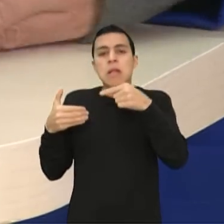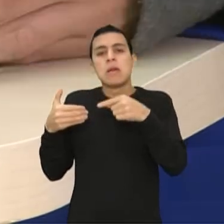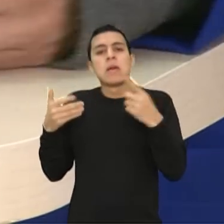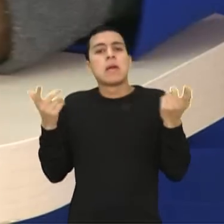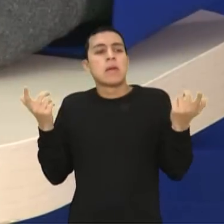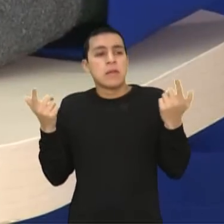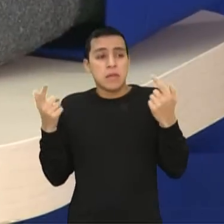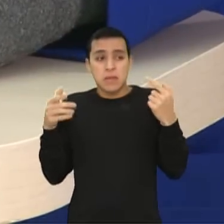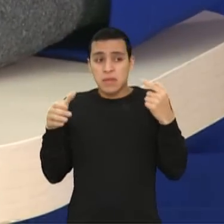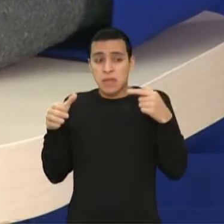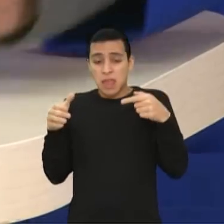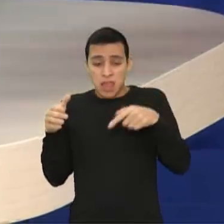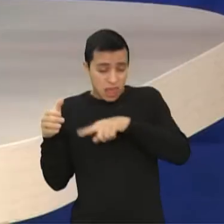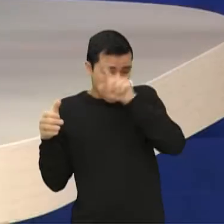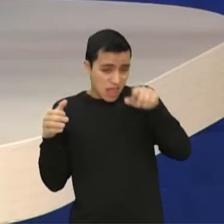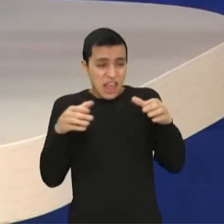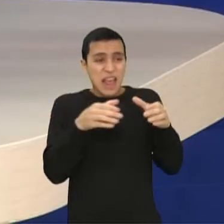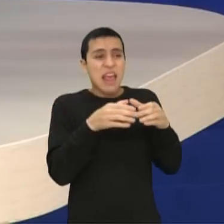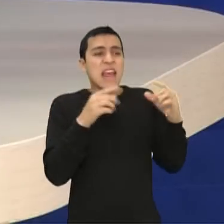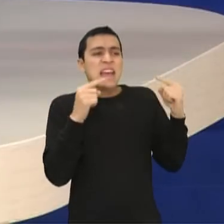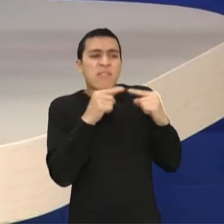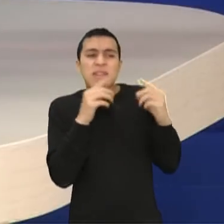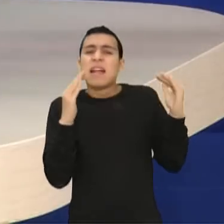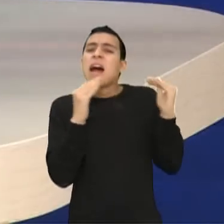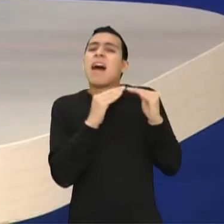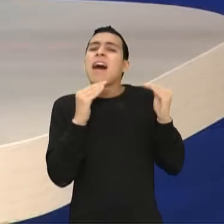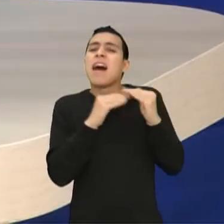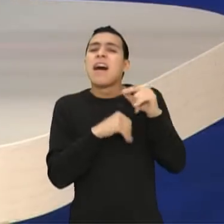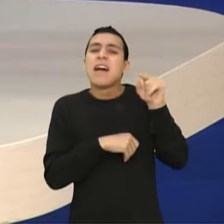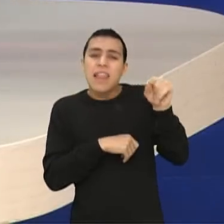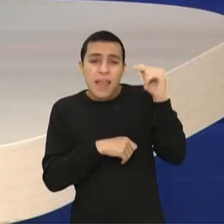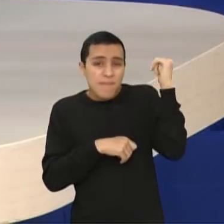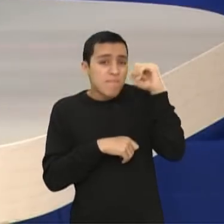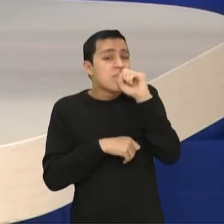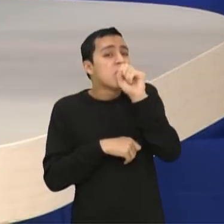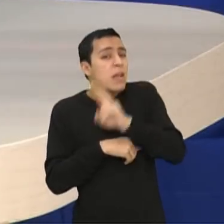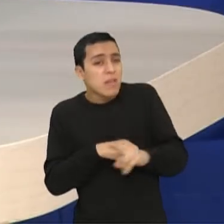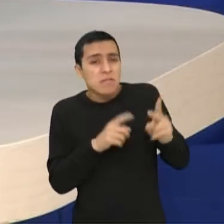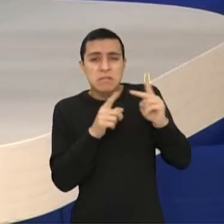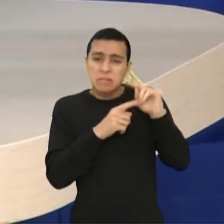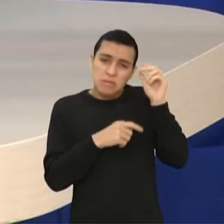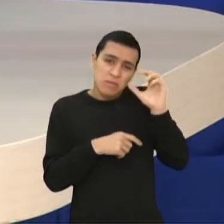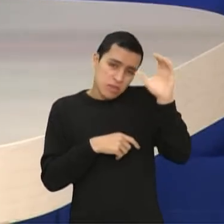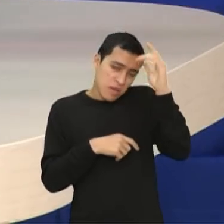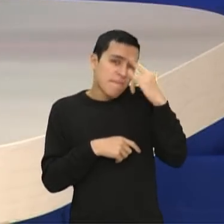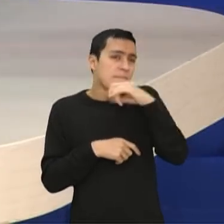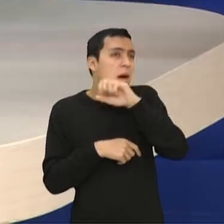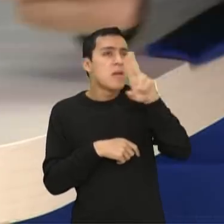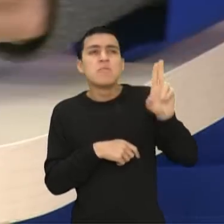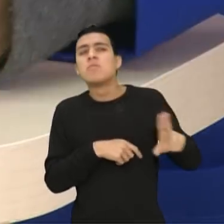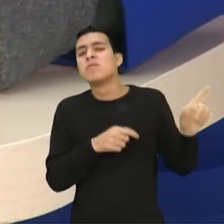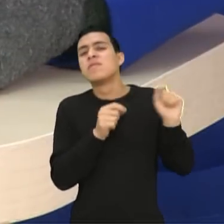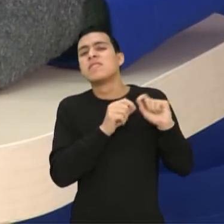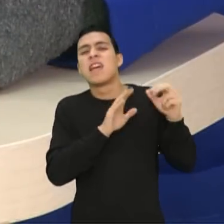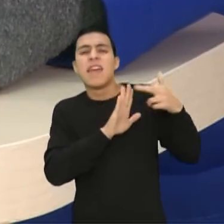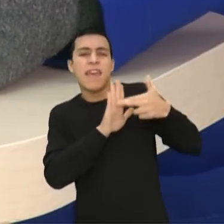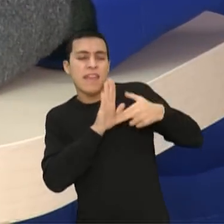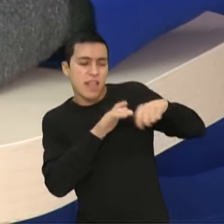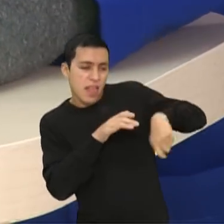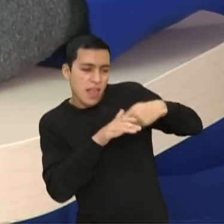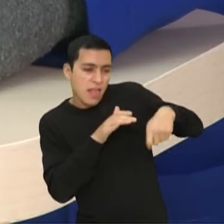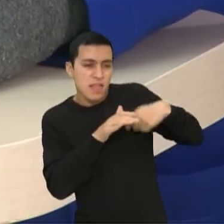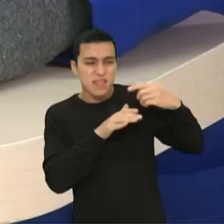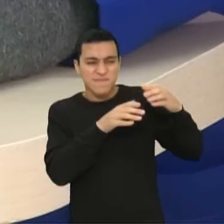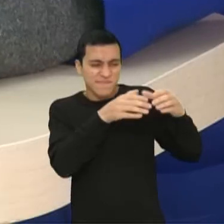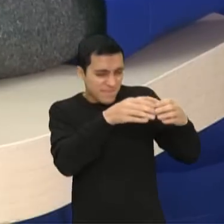esse aqui é o que vocês têm em casa, que a mãe usa, a tia, o pai, quando vai fazer uma receita.